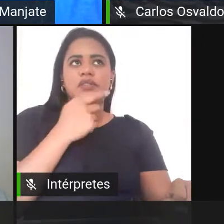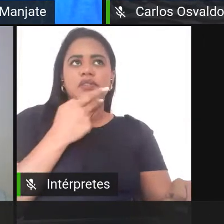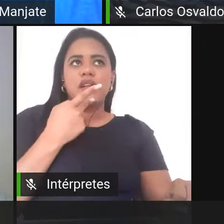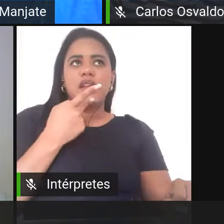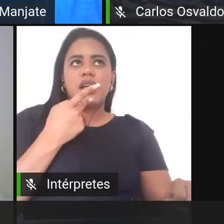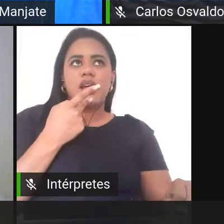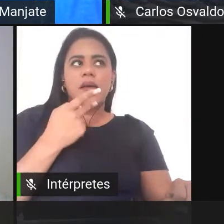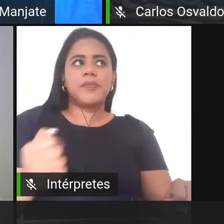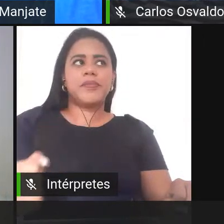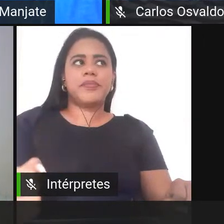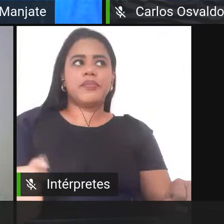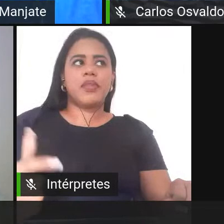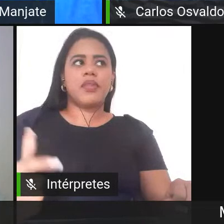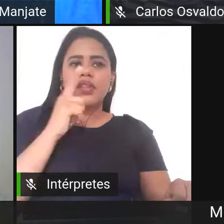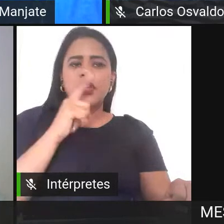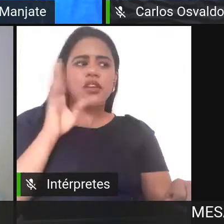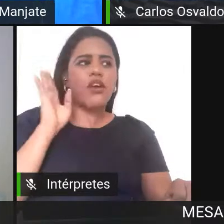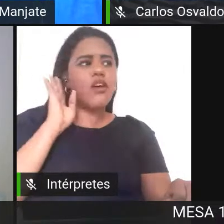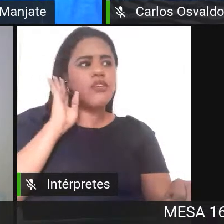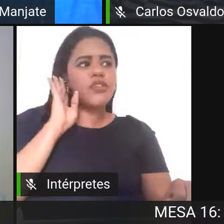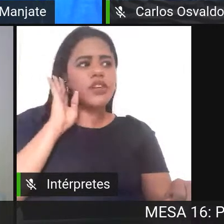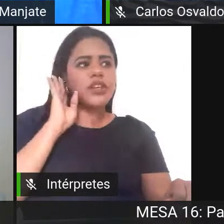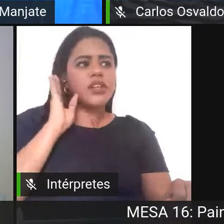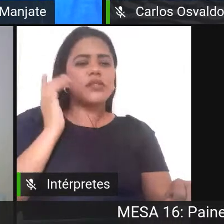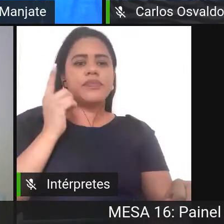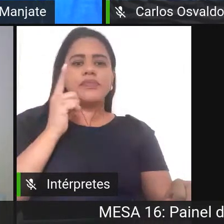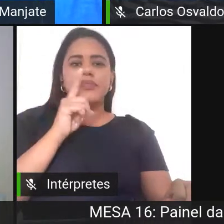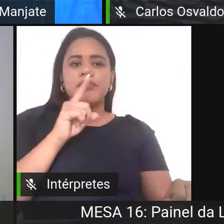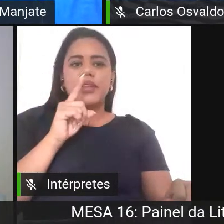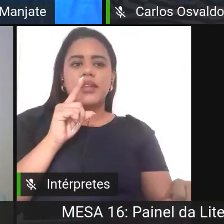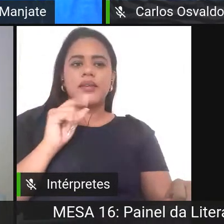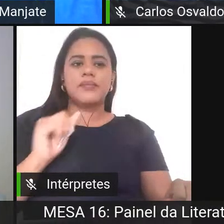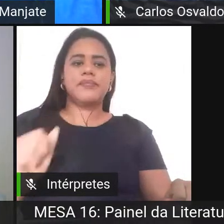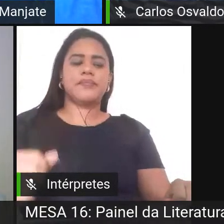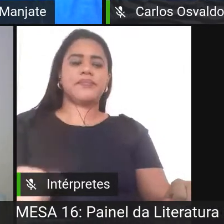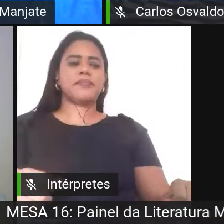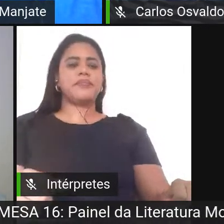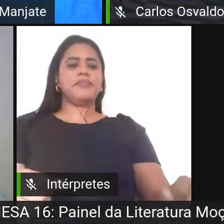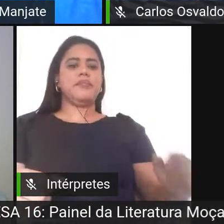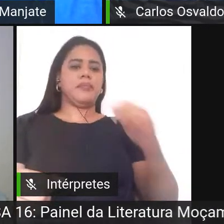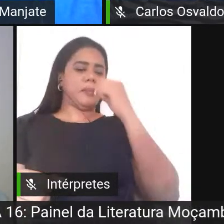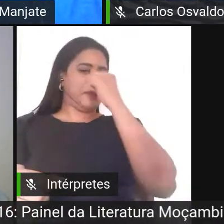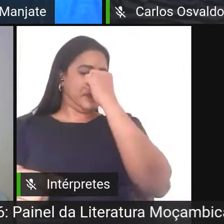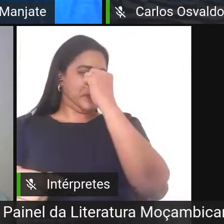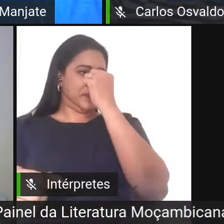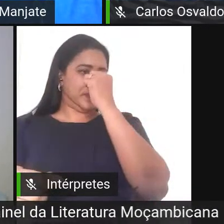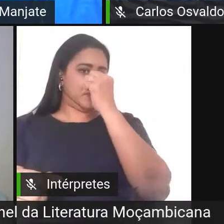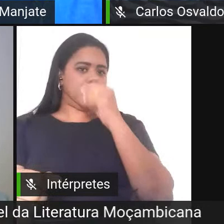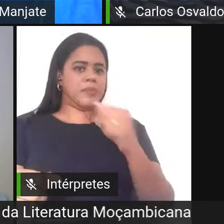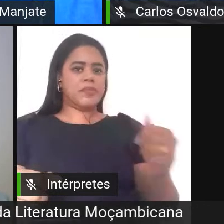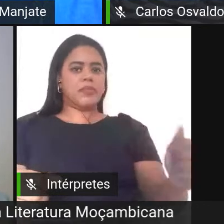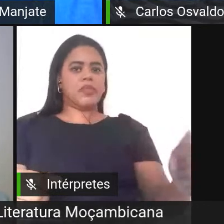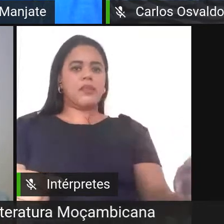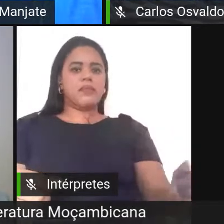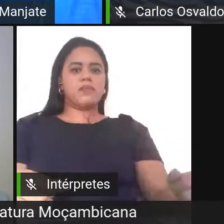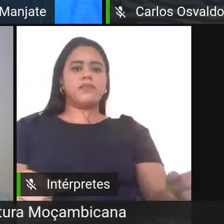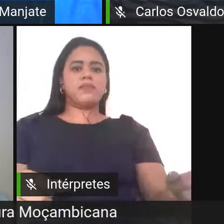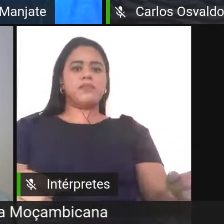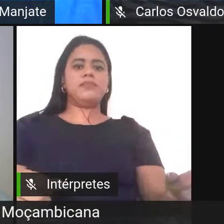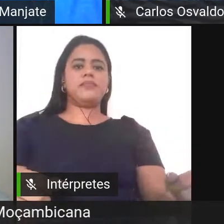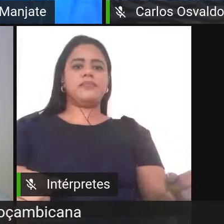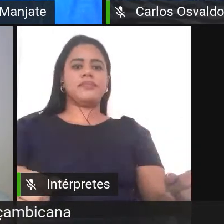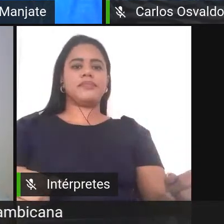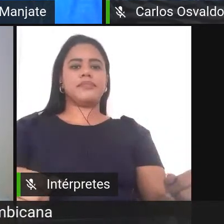Consegue agora sim. Agora sim? Agora está perfeito. Eu dizia que a base da minha